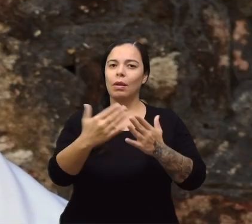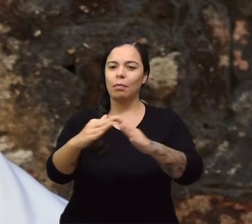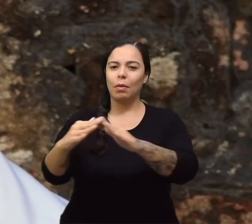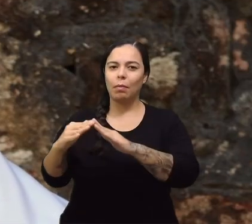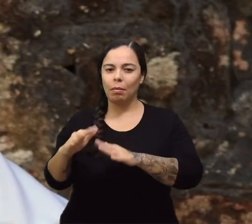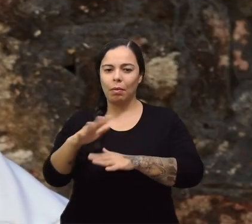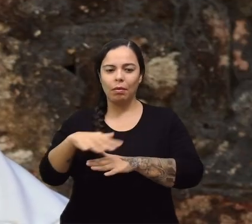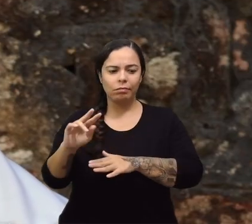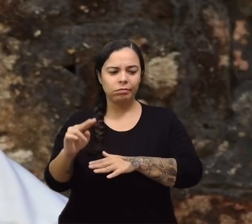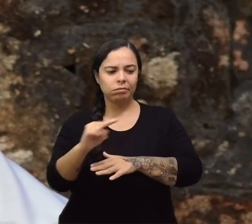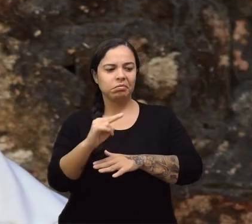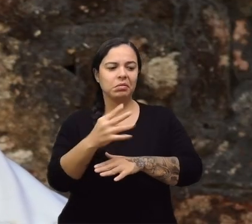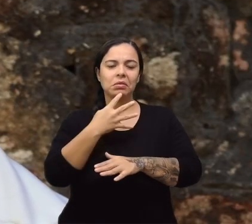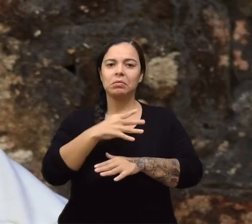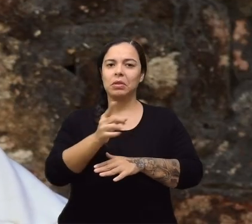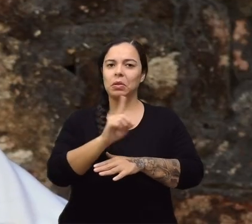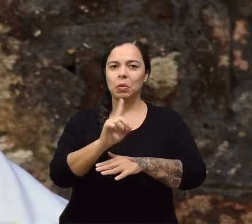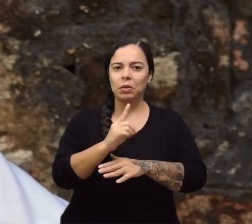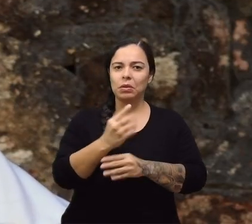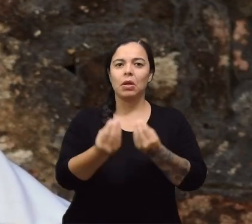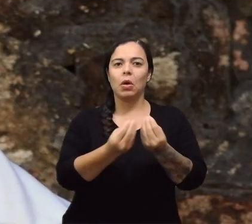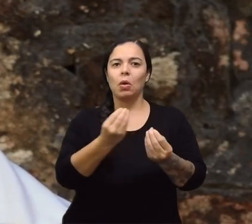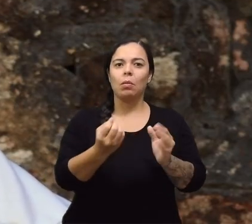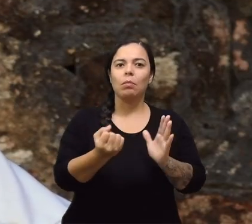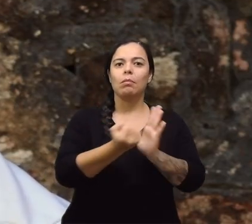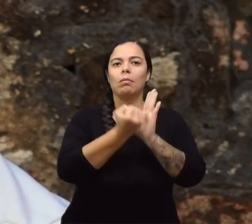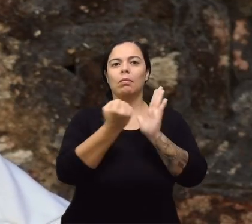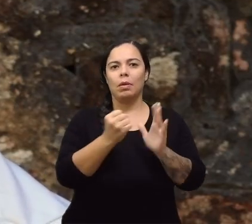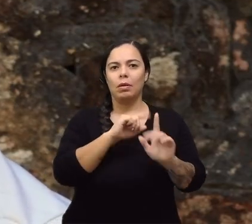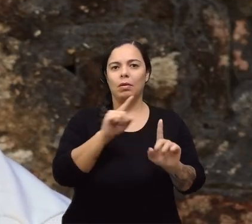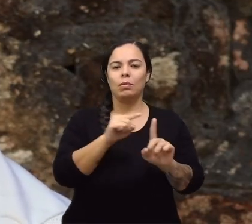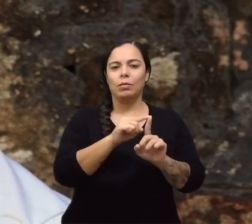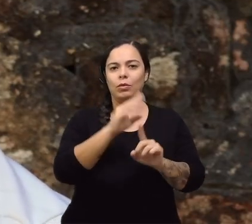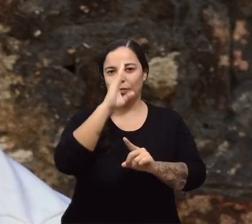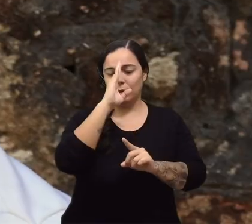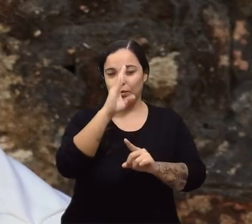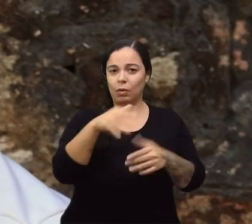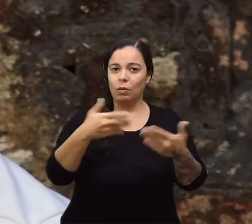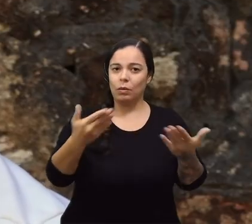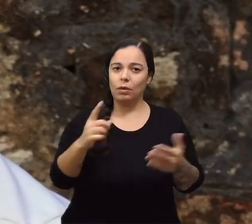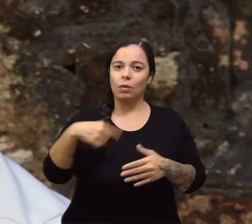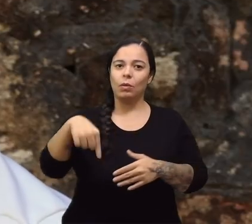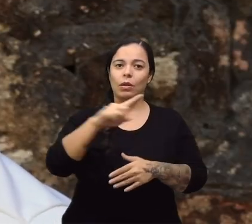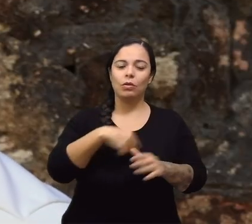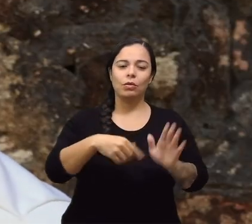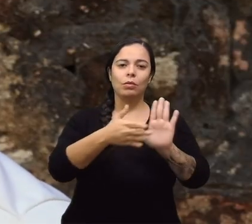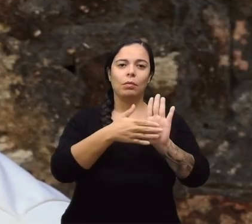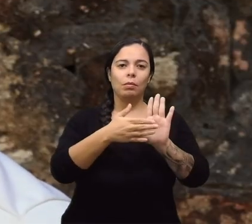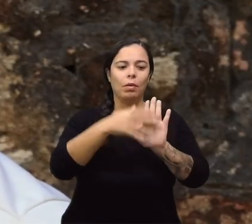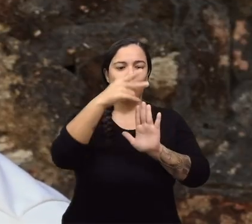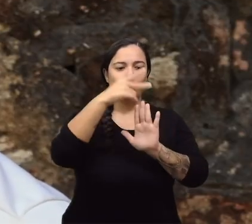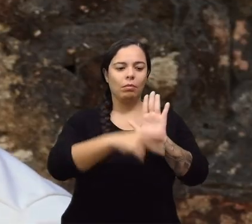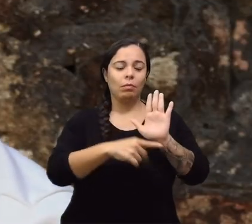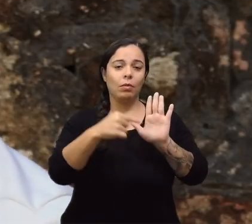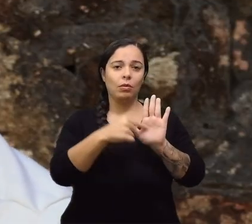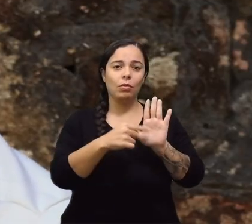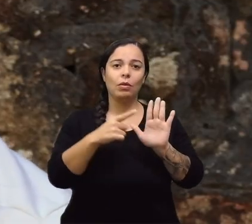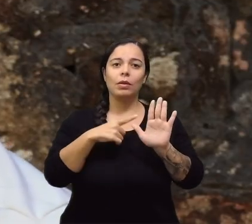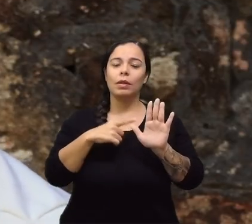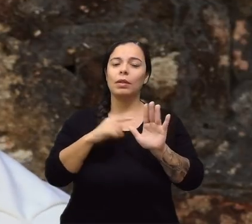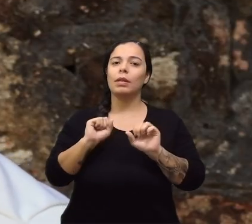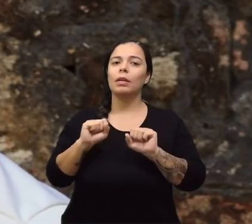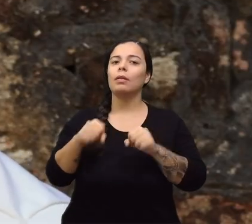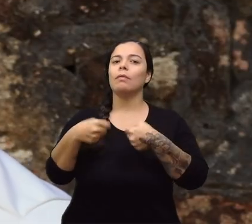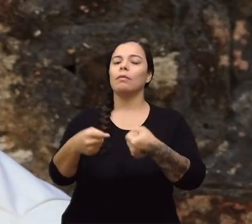moradores, pela própria comunidade local. Então, a gente fez essa proposta do projeto pautado no que já é de